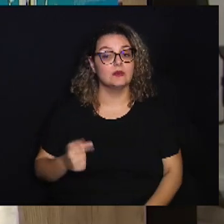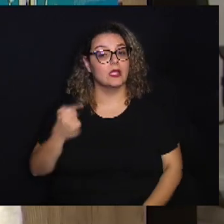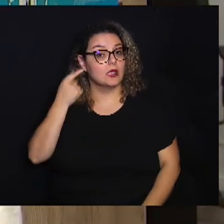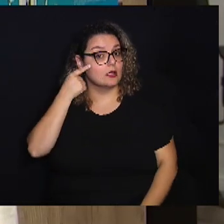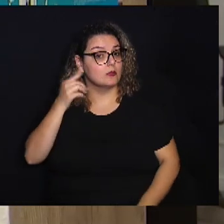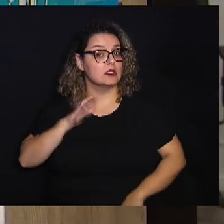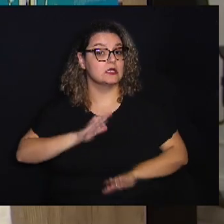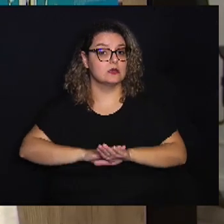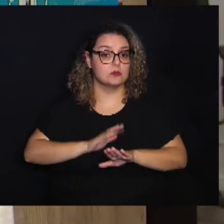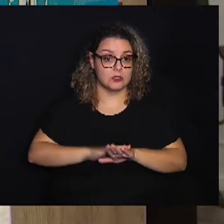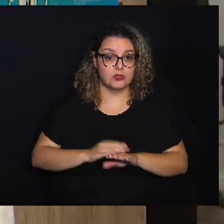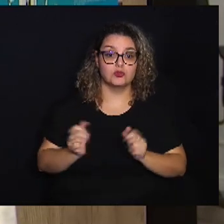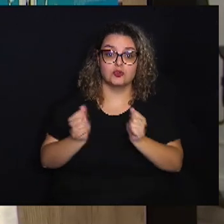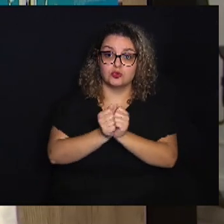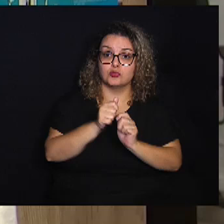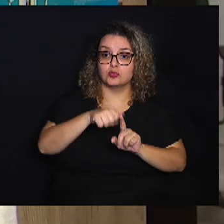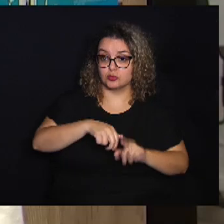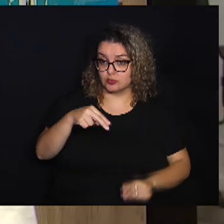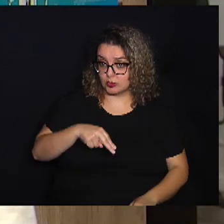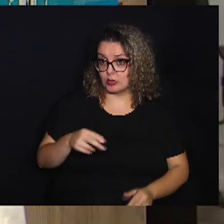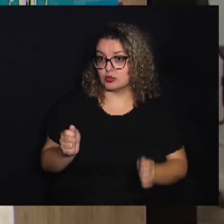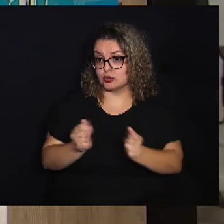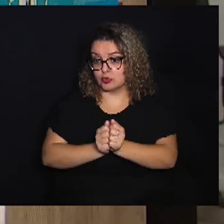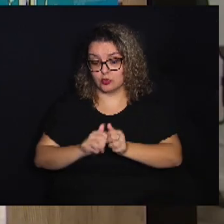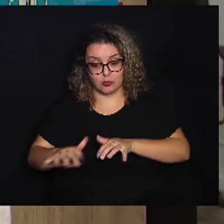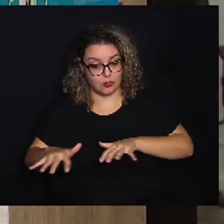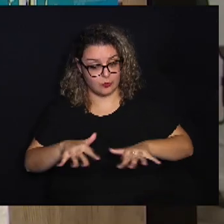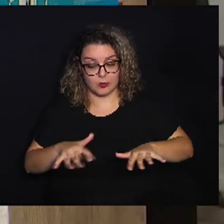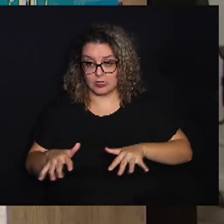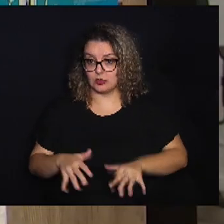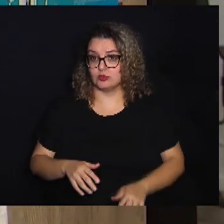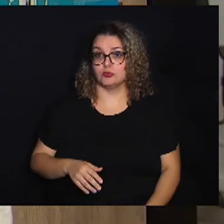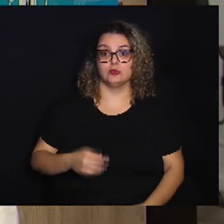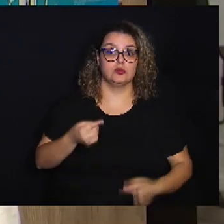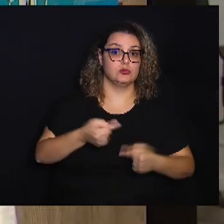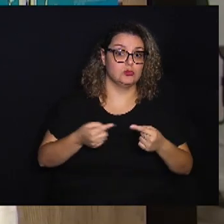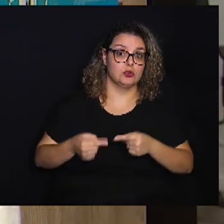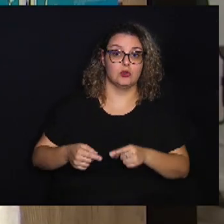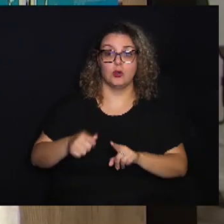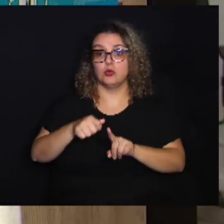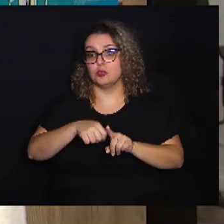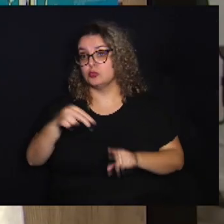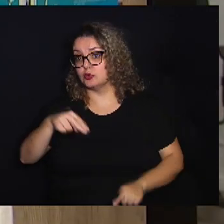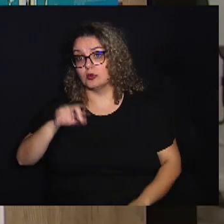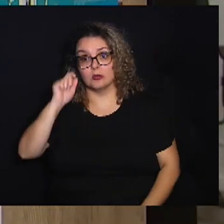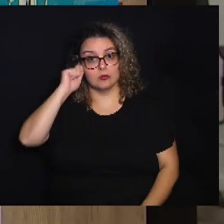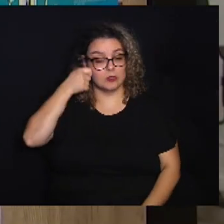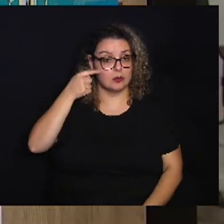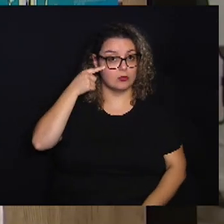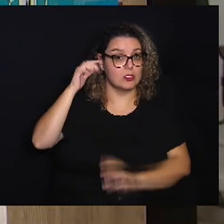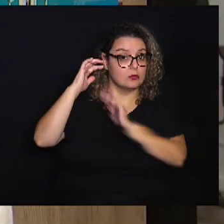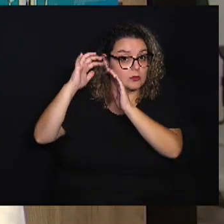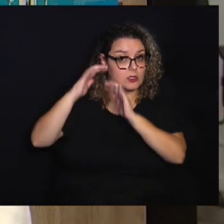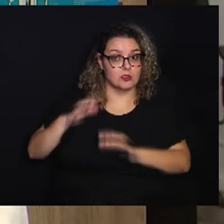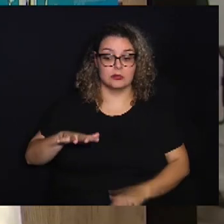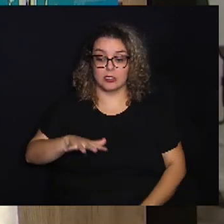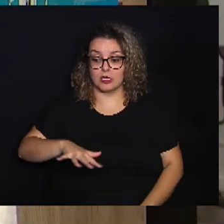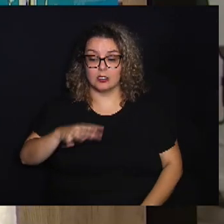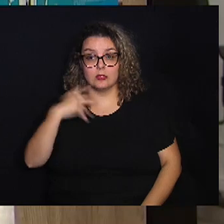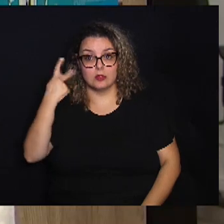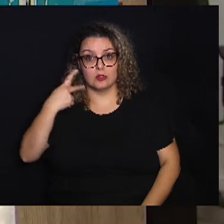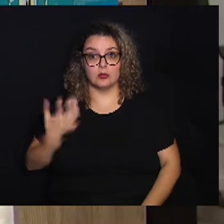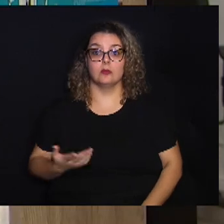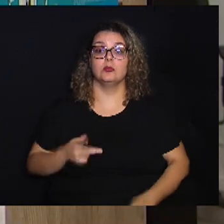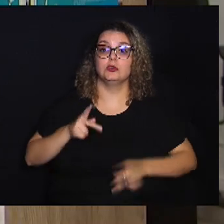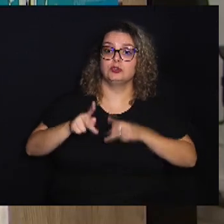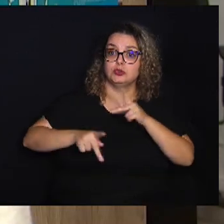de novembro, juntamente com os movimentos. Então, discutir o novembro negro, né, pensando a partir da política da